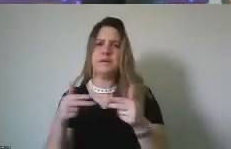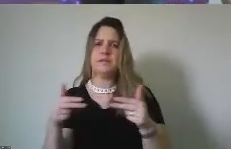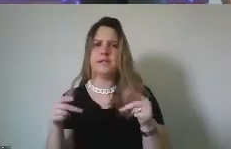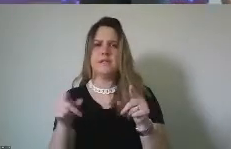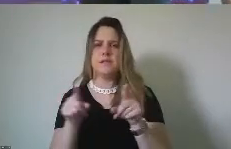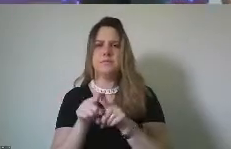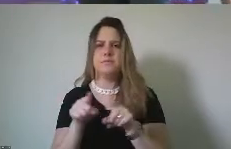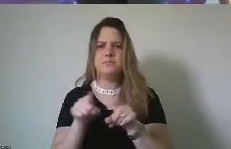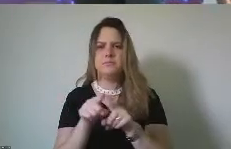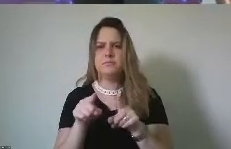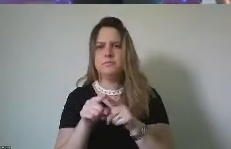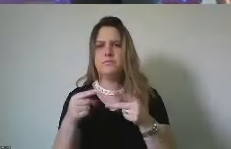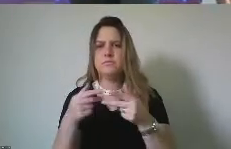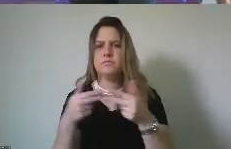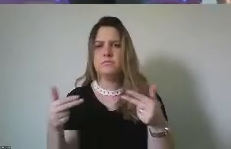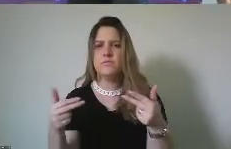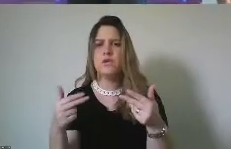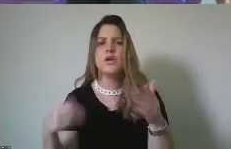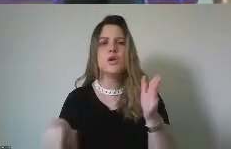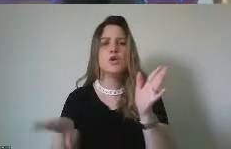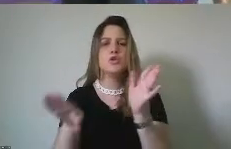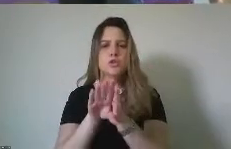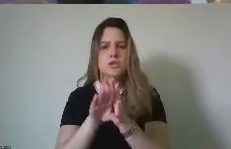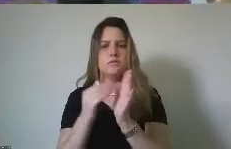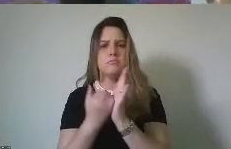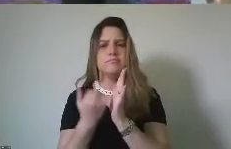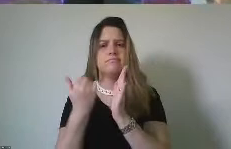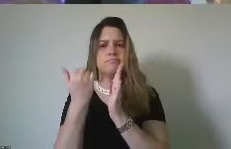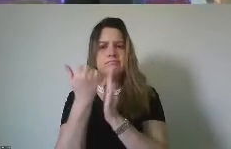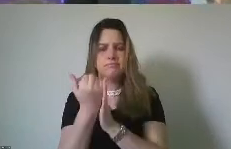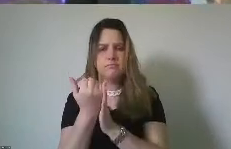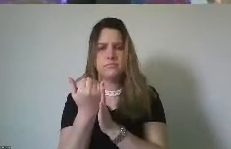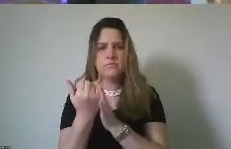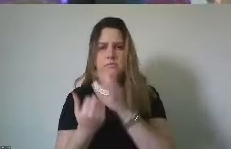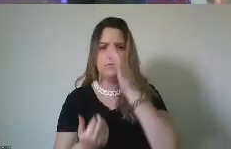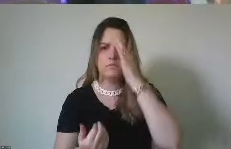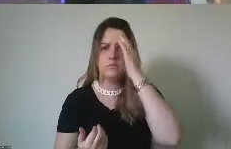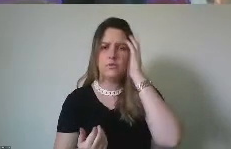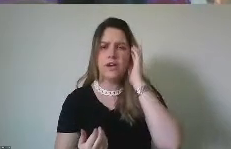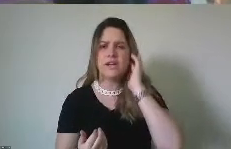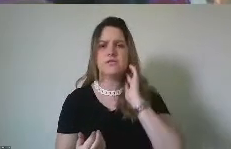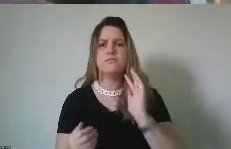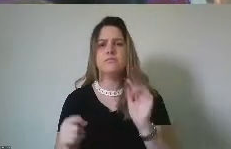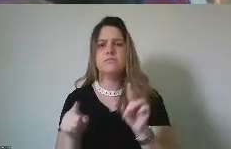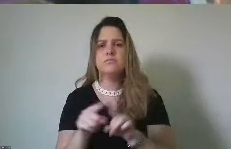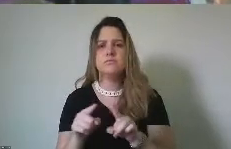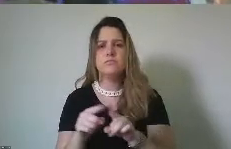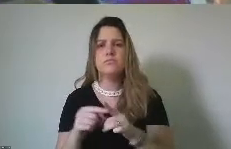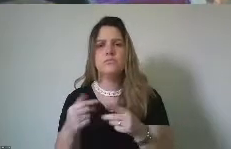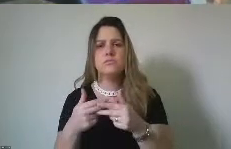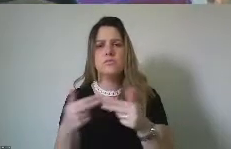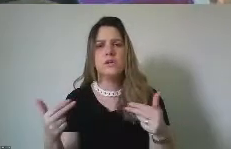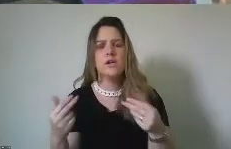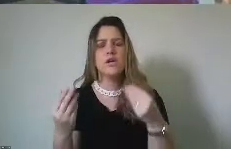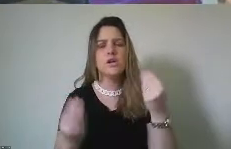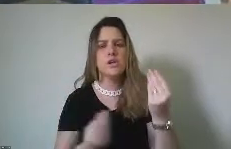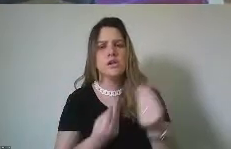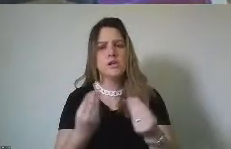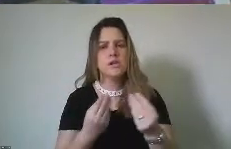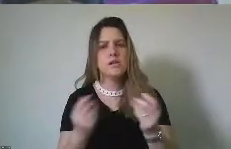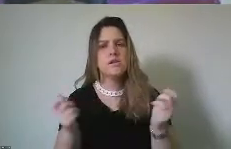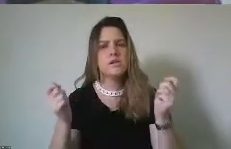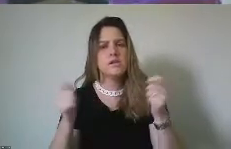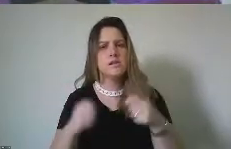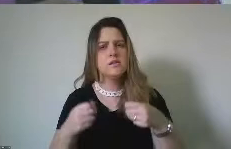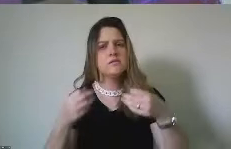nem a triplicar teria chegado a duas vezes e meia esse cálculo nos dá uma rentabilidade média anual